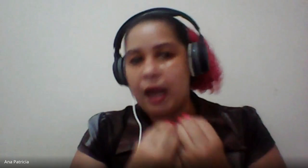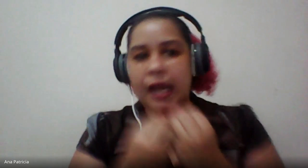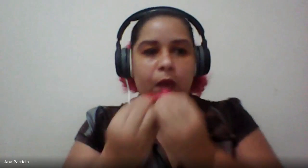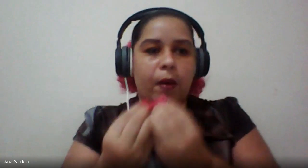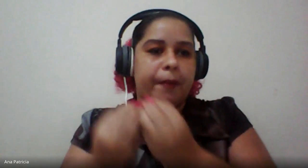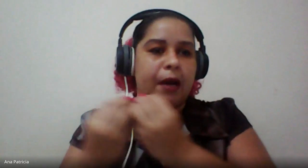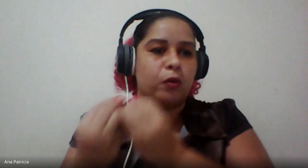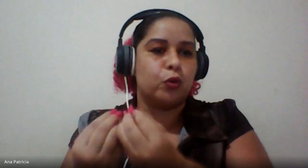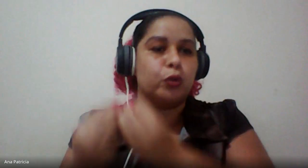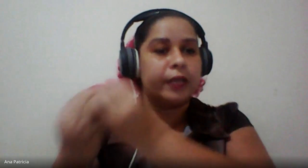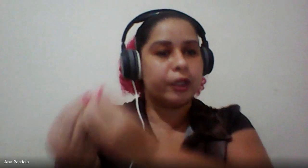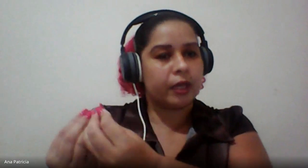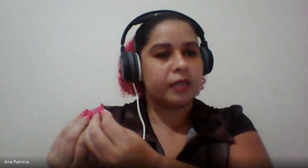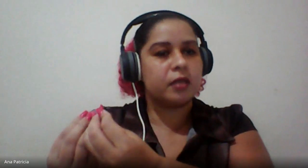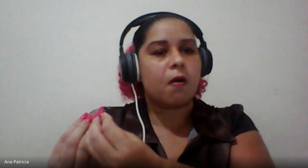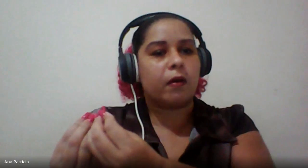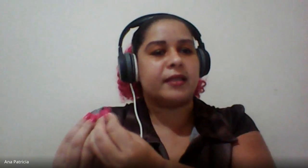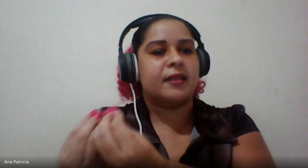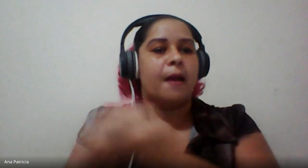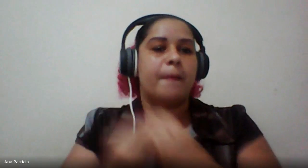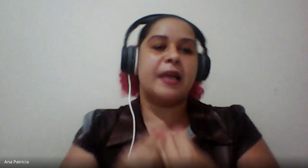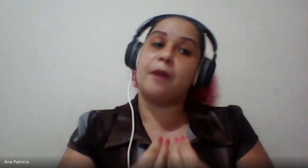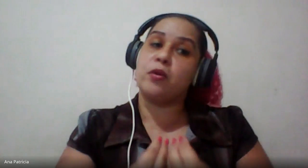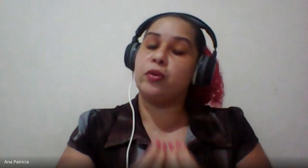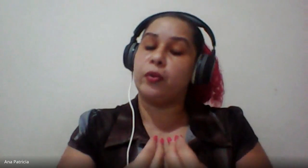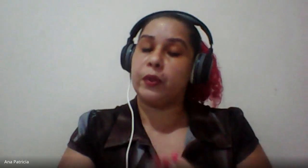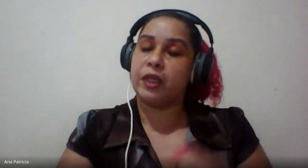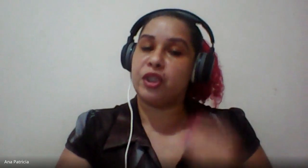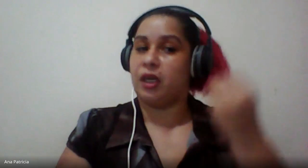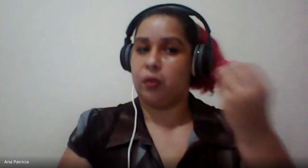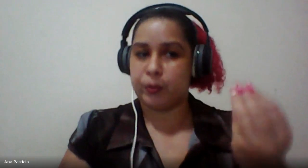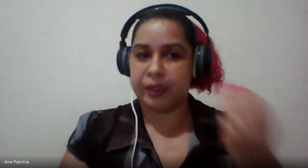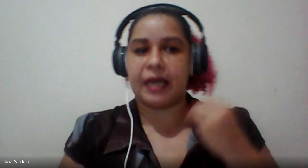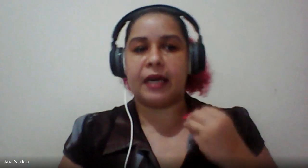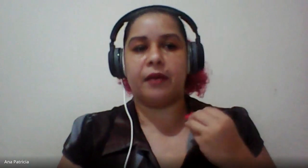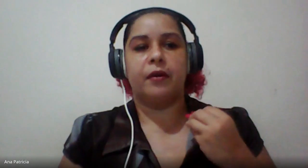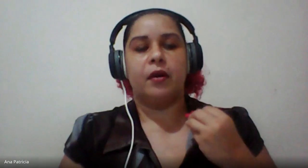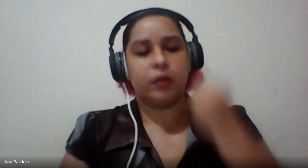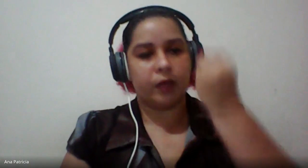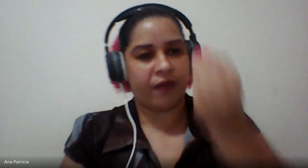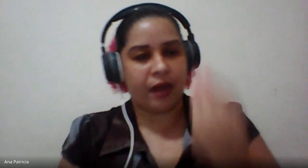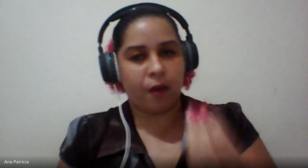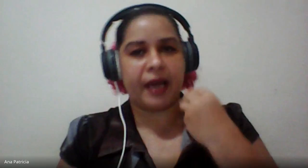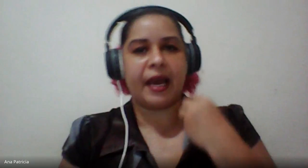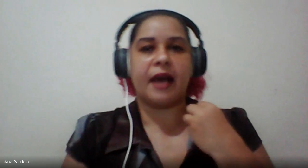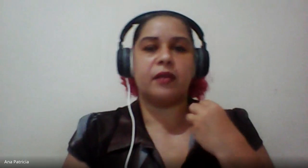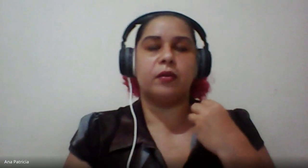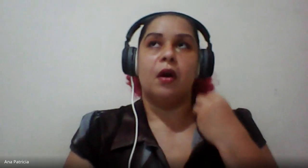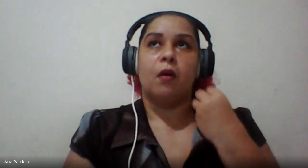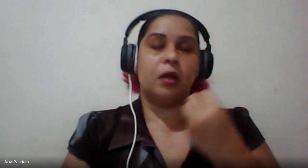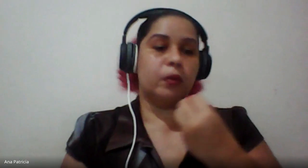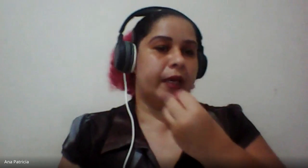uma língua para o surdo dentro das escolas, mas para um surdo quando ele chega no hospital, quando ele vai ao